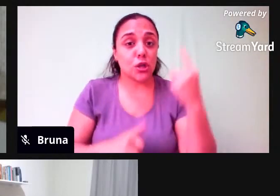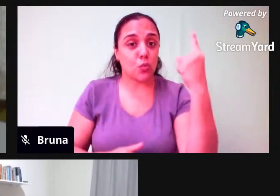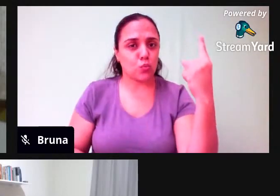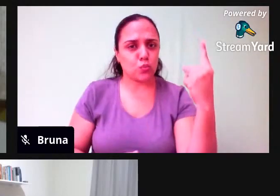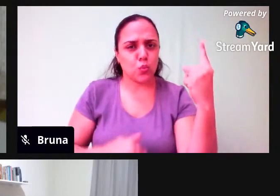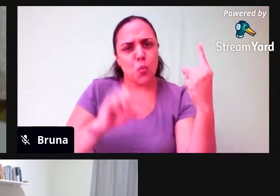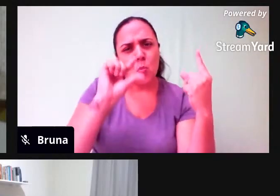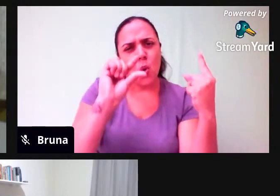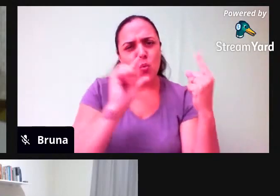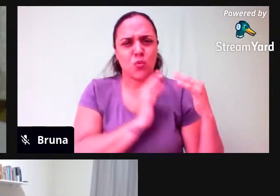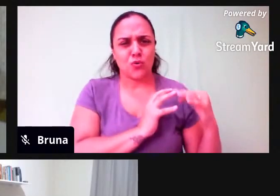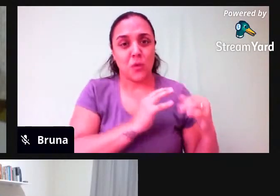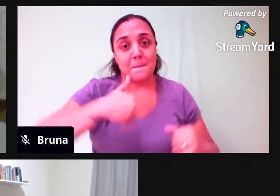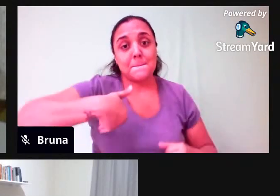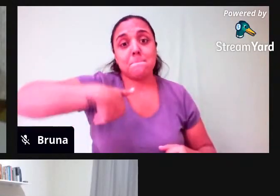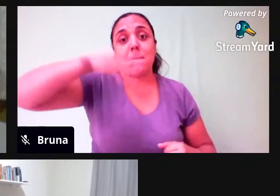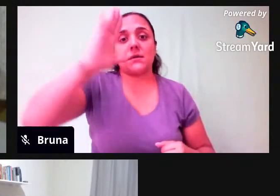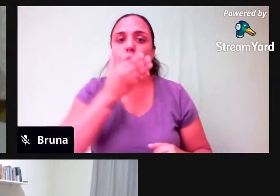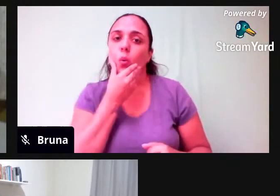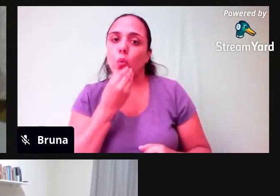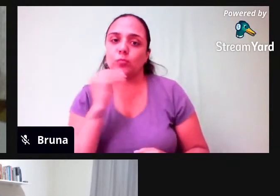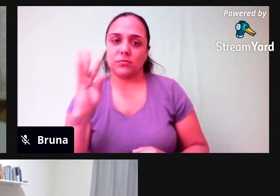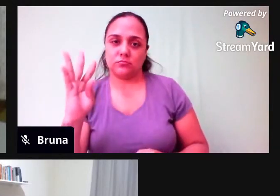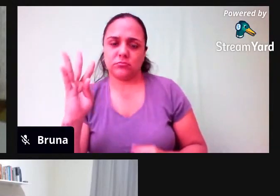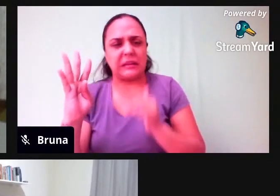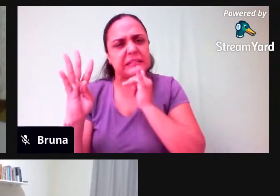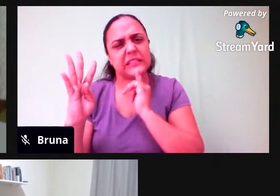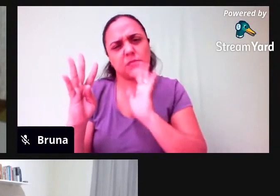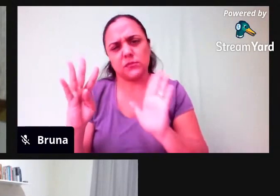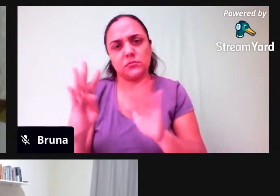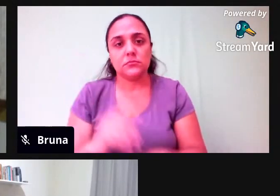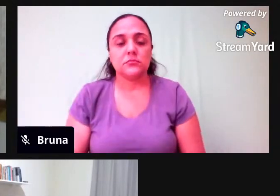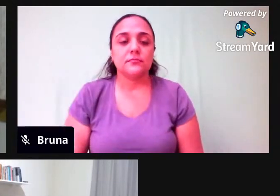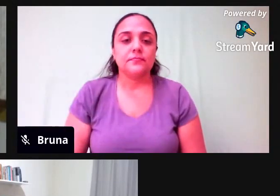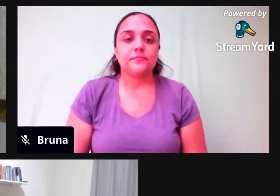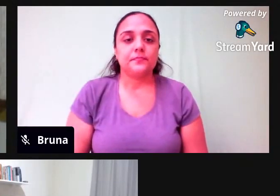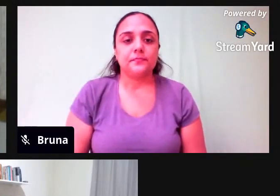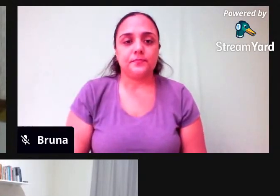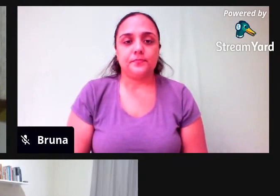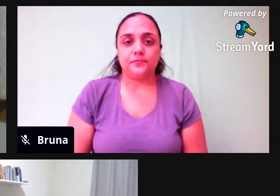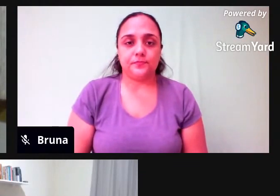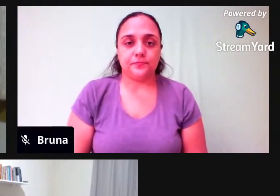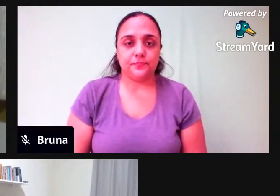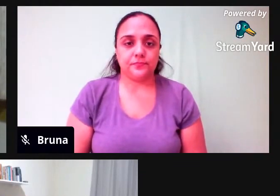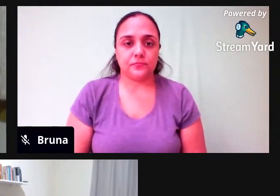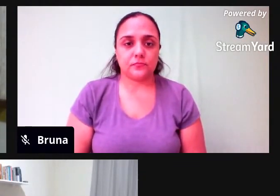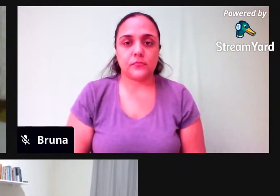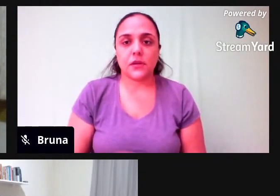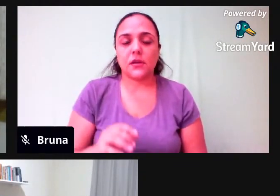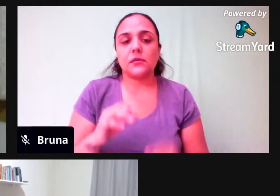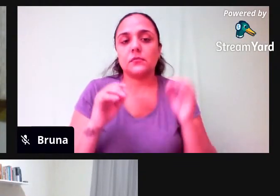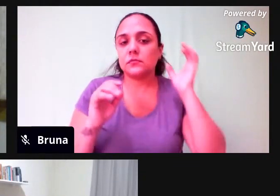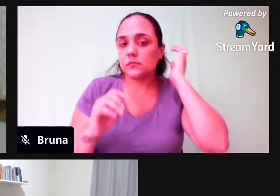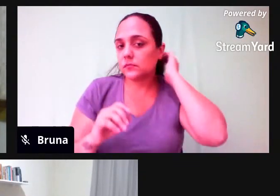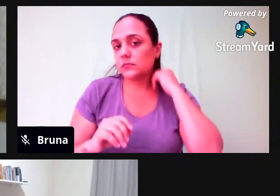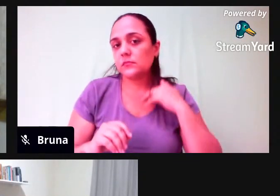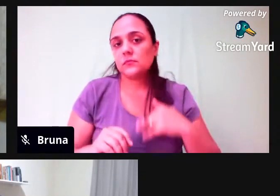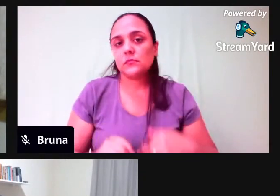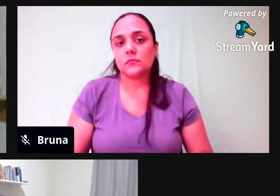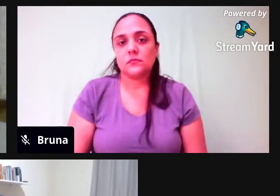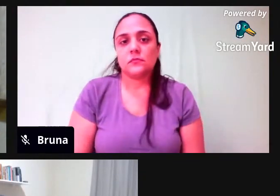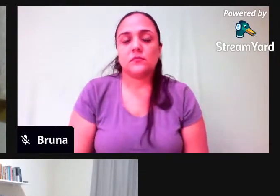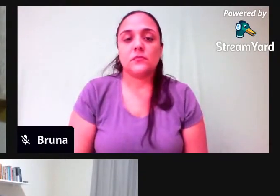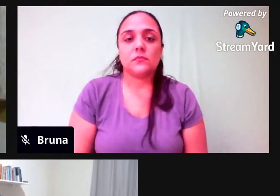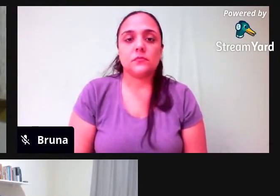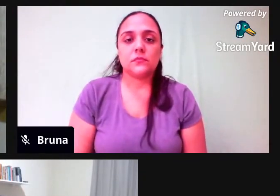4 meninos. Ah, tá. Obrigada. Esclarecido, então, Cristina Borges.